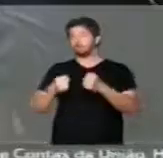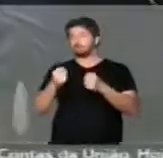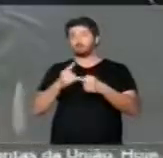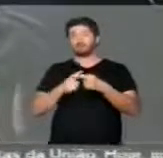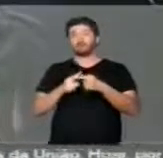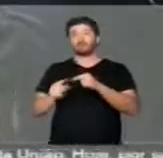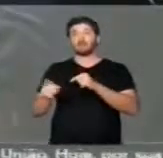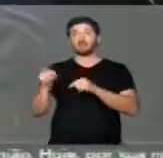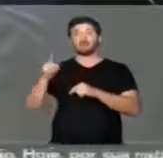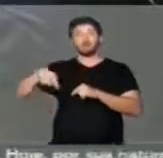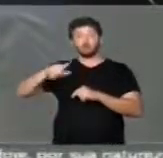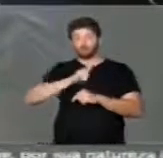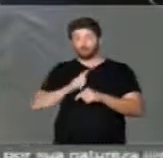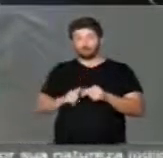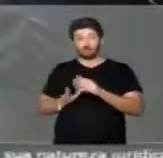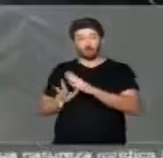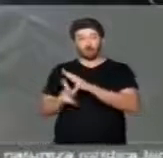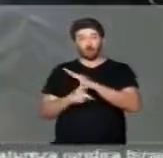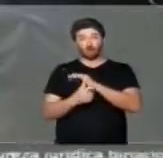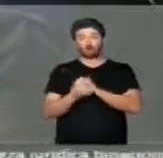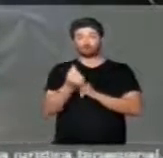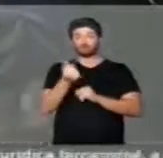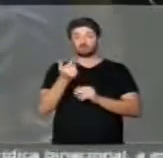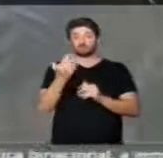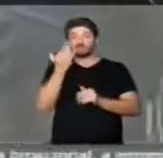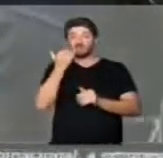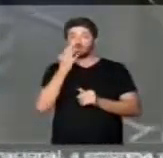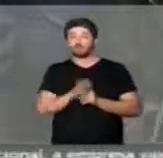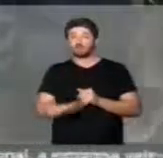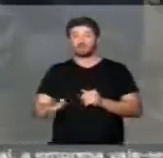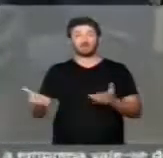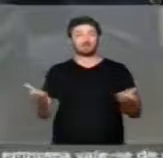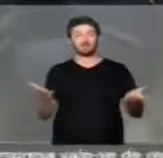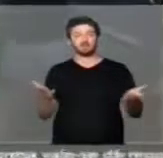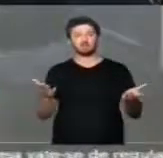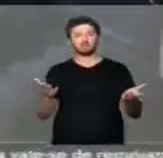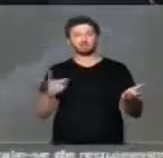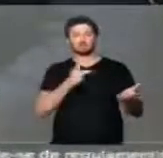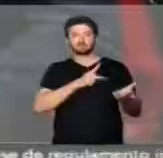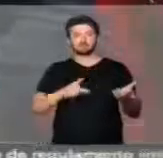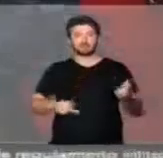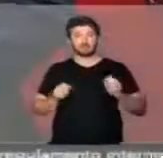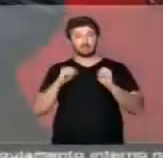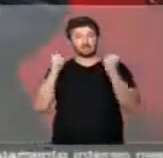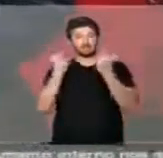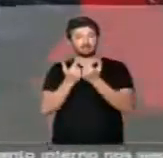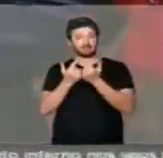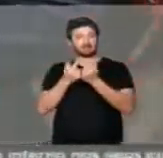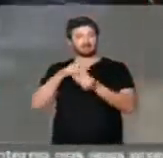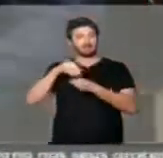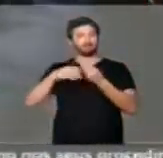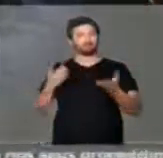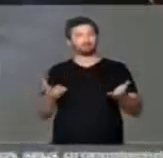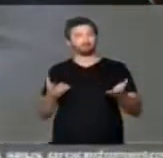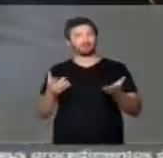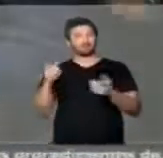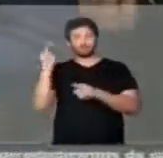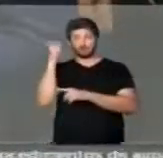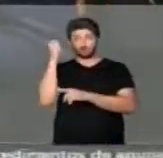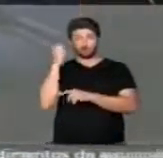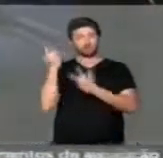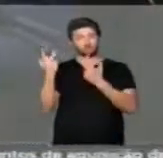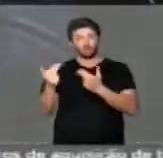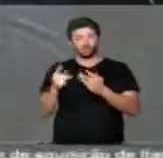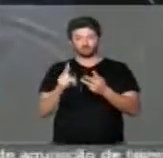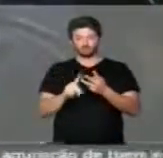eles roubam a merenda das crianças. Presidente da Assembleia Legislativa envolvido. No Rio Grande do Sul a